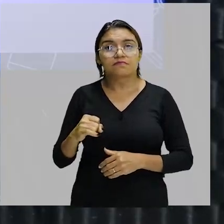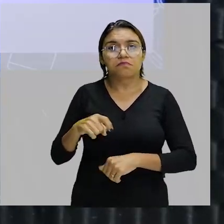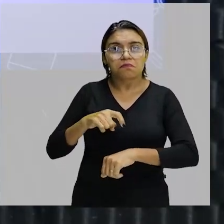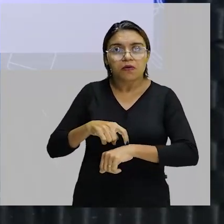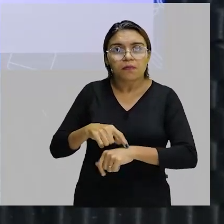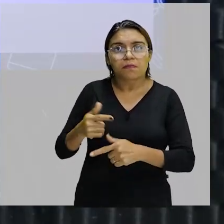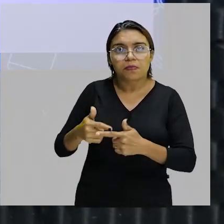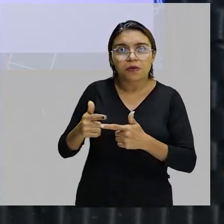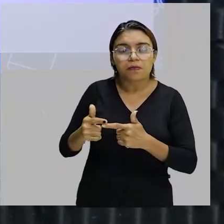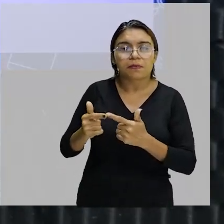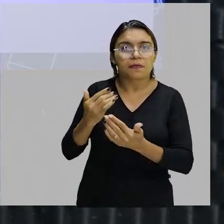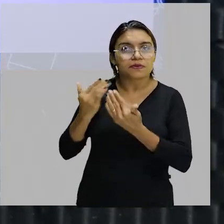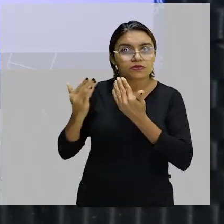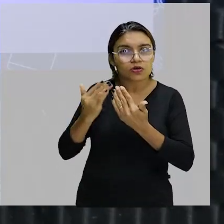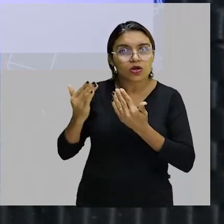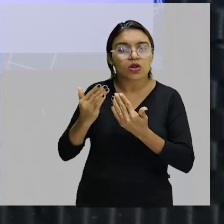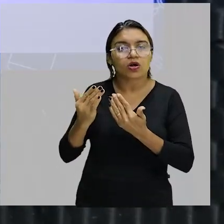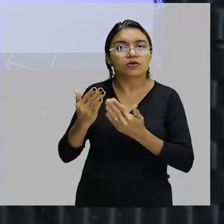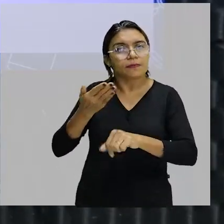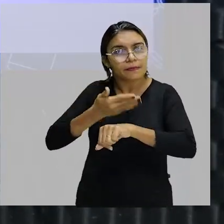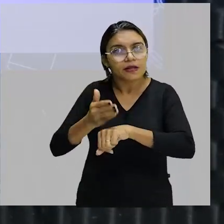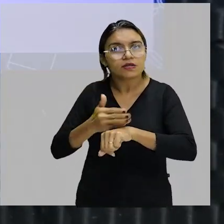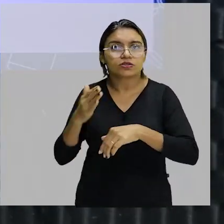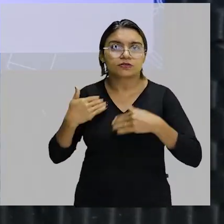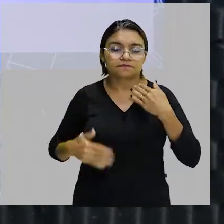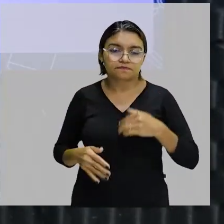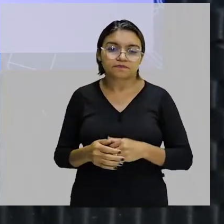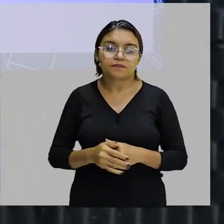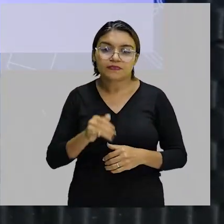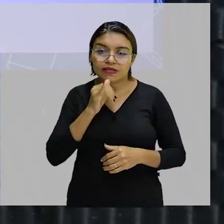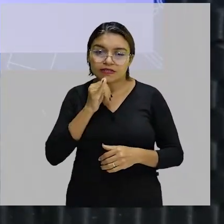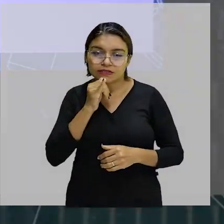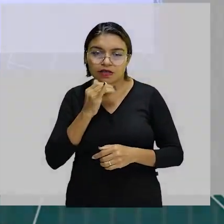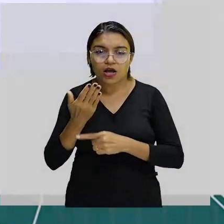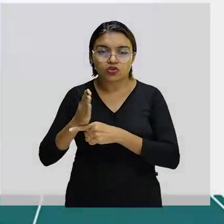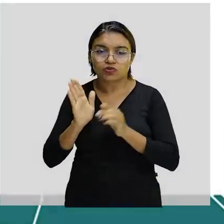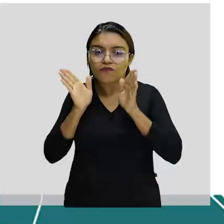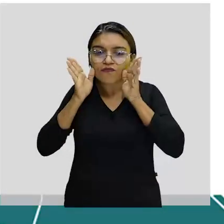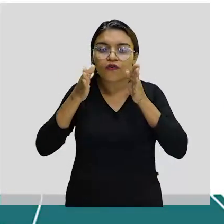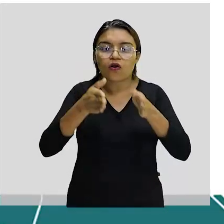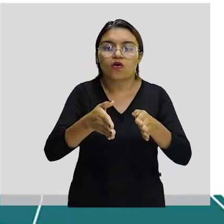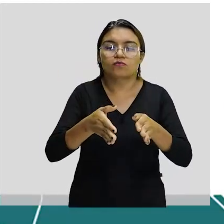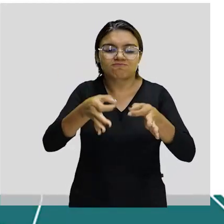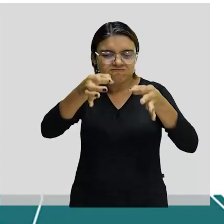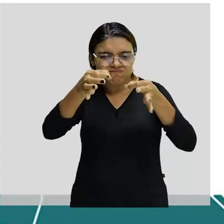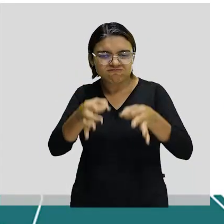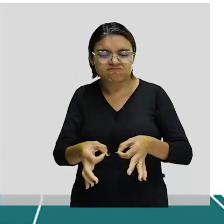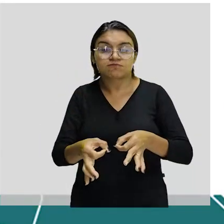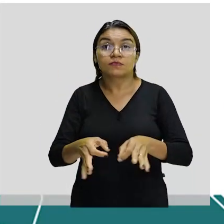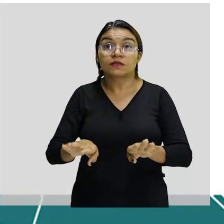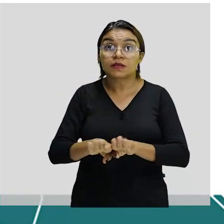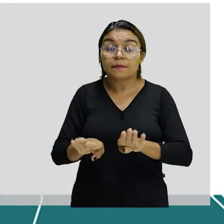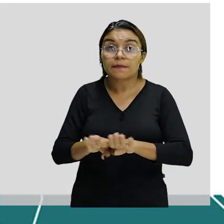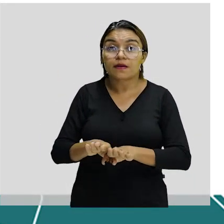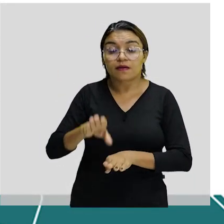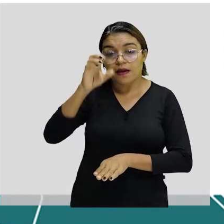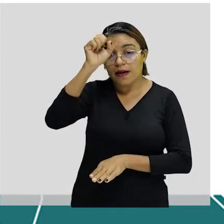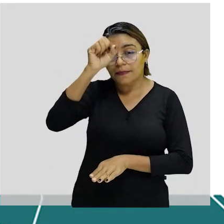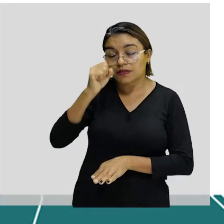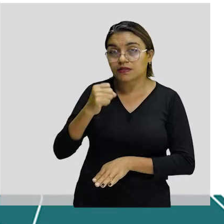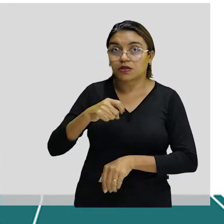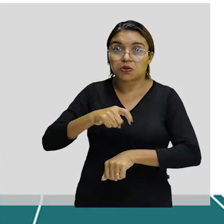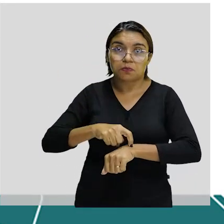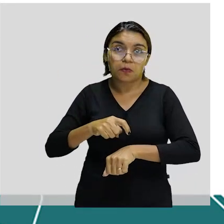físicos. Ajuda a ter o quê? Foco, determinação, aprender a lidar com os